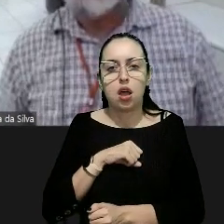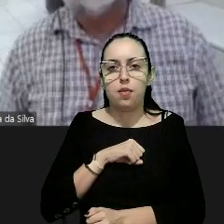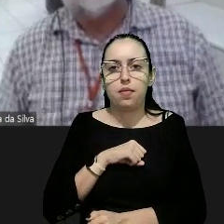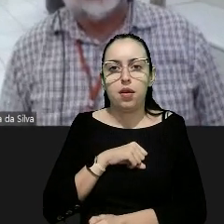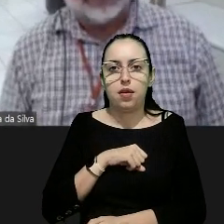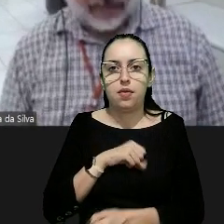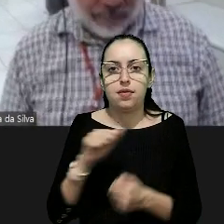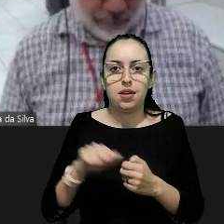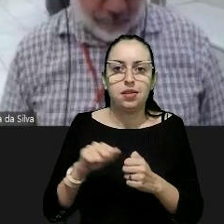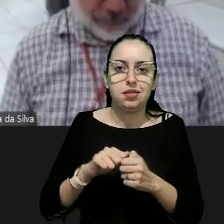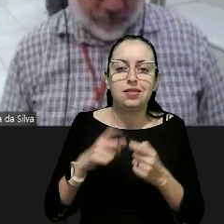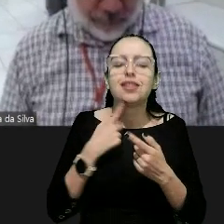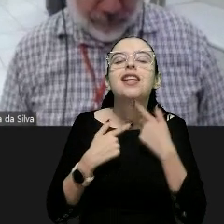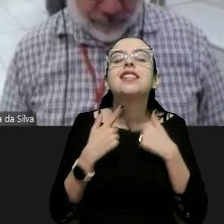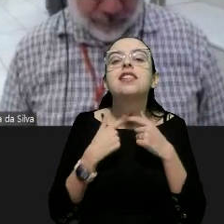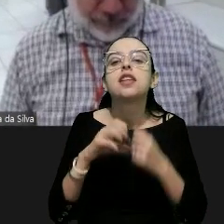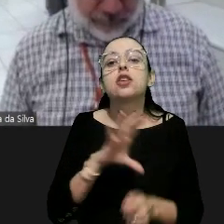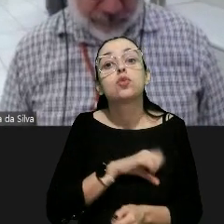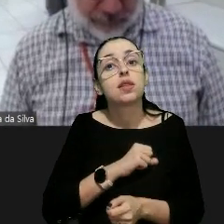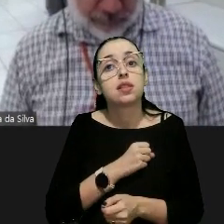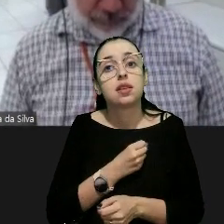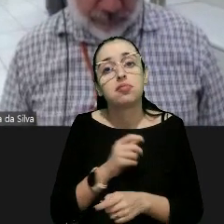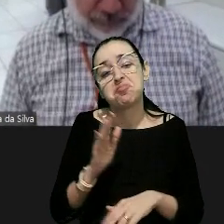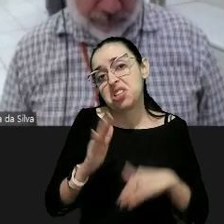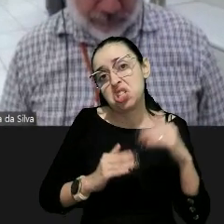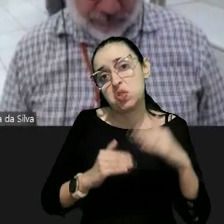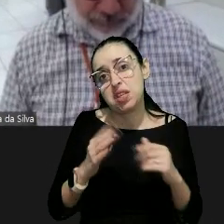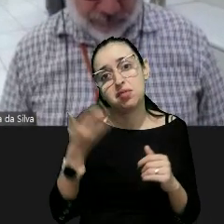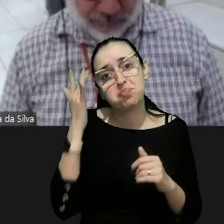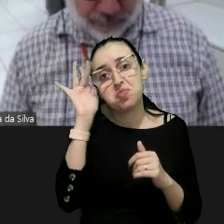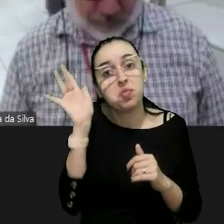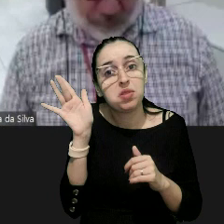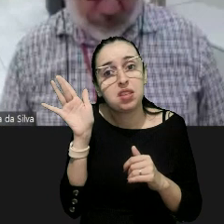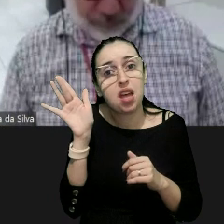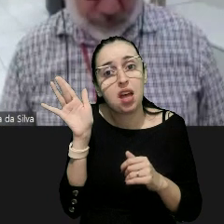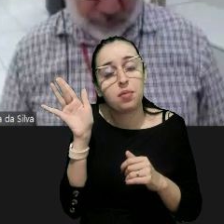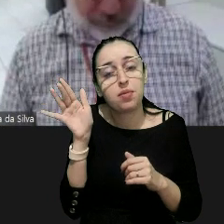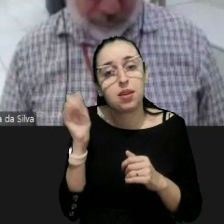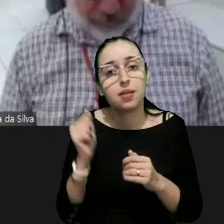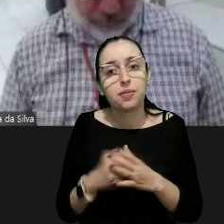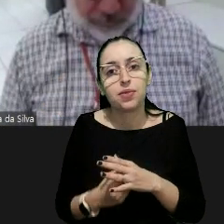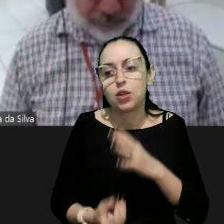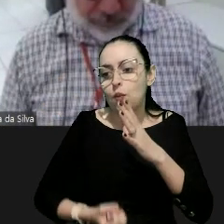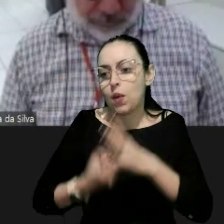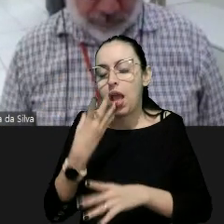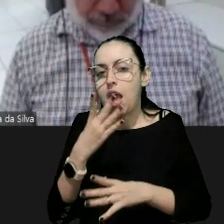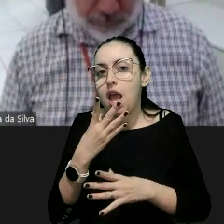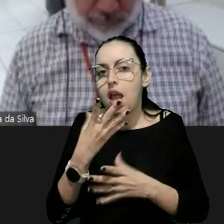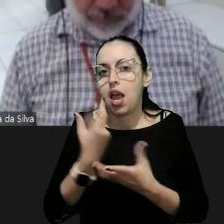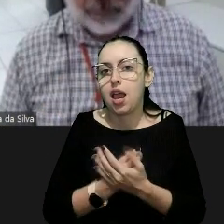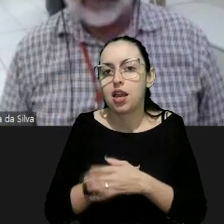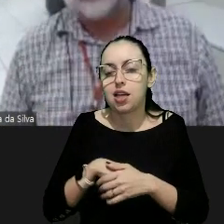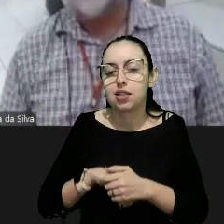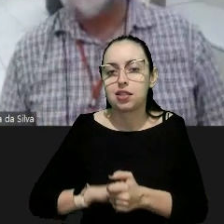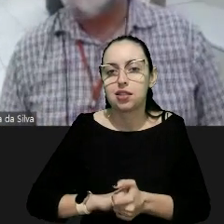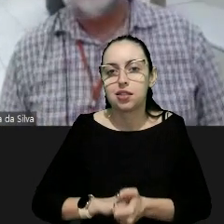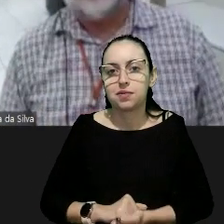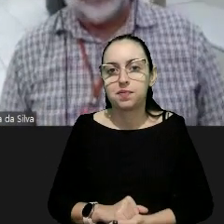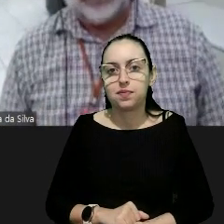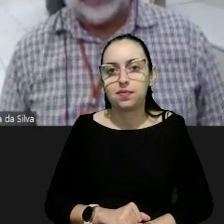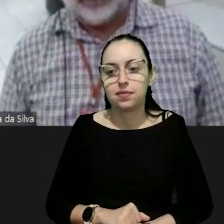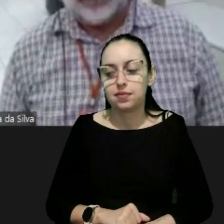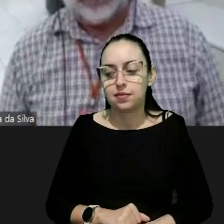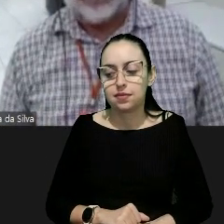o que ele ama fazer, o que ele tem tesão de fazer. Talvez ele nem saiba. É uma coisa